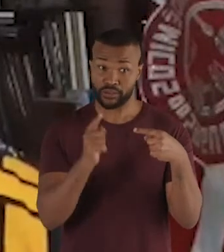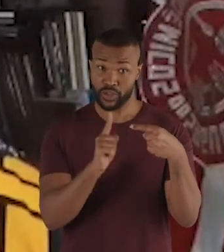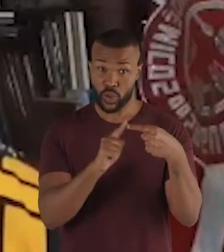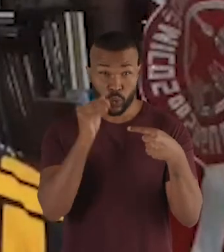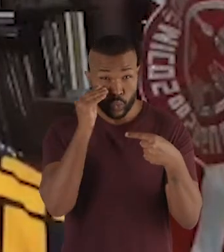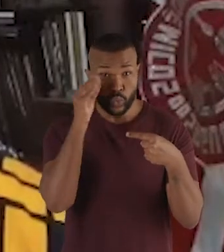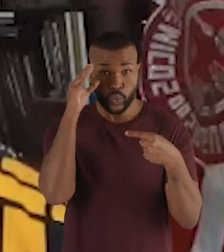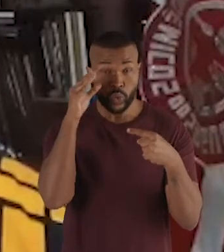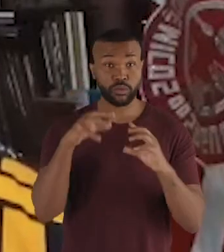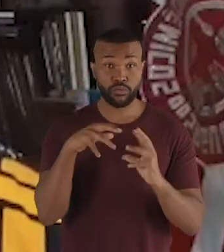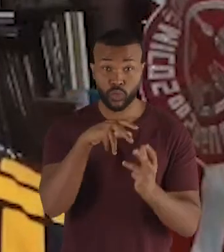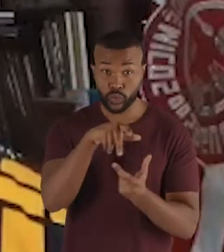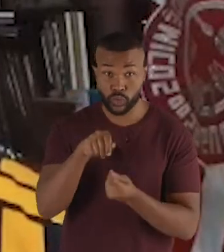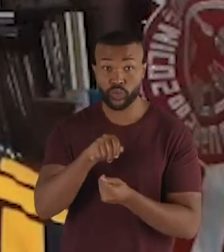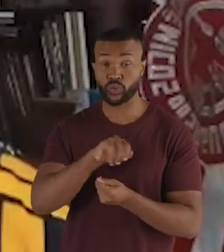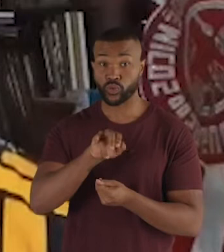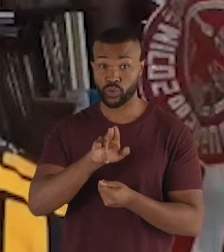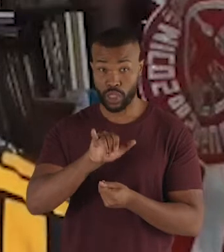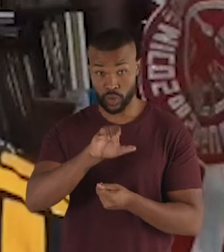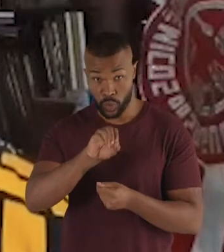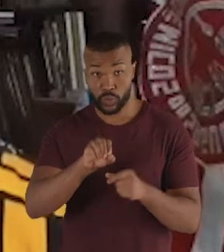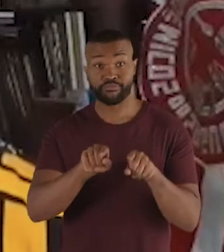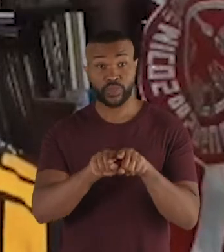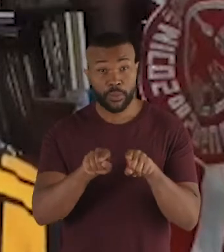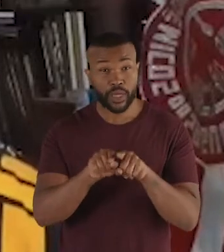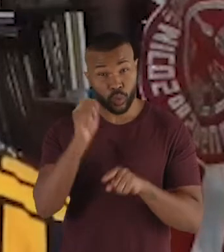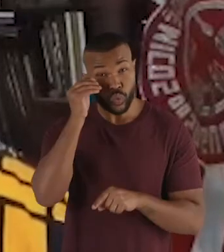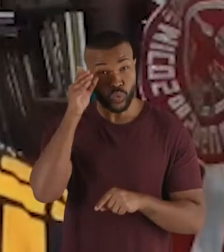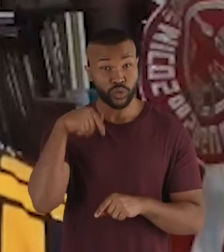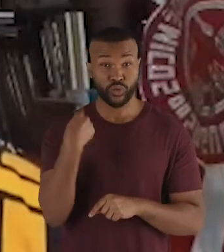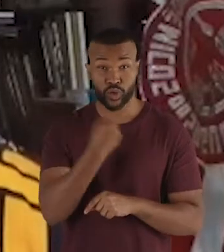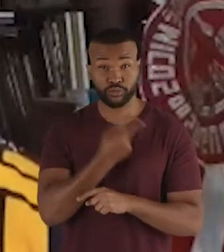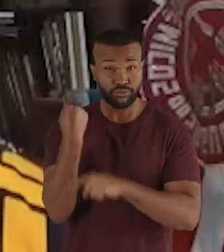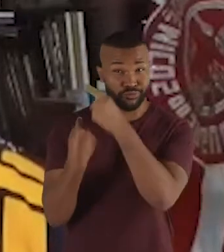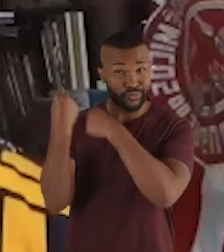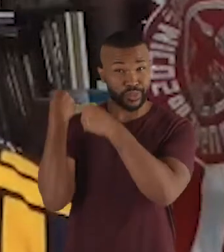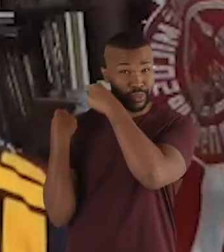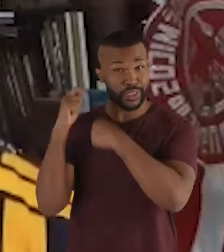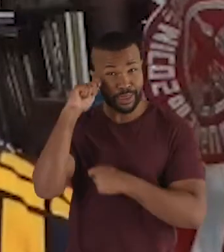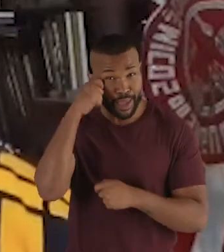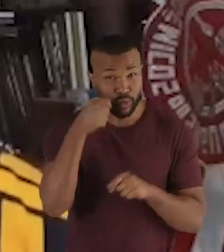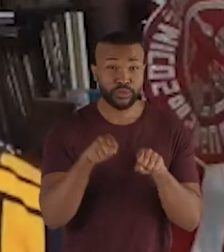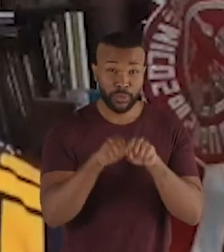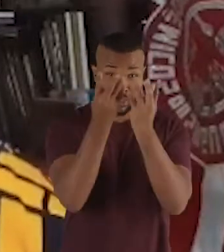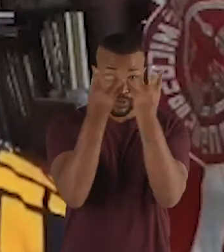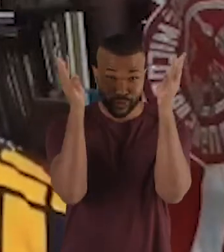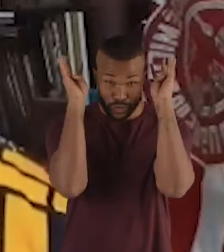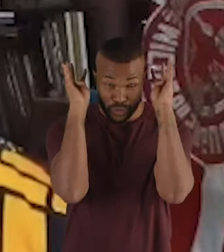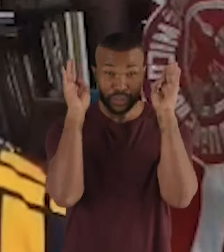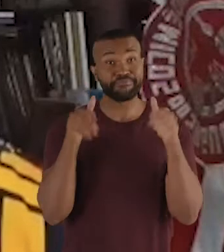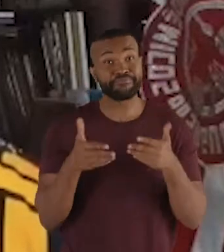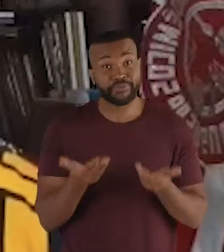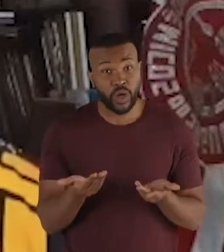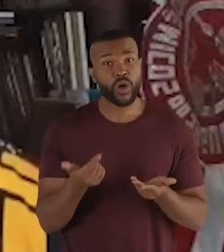domínio da cultura do mundo judaico-cristão e a cultura dos nossos ancestrais. negros e indígenas.